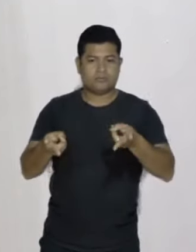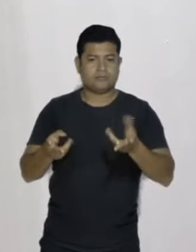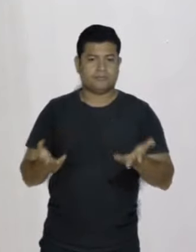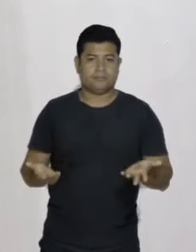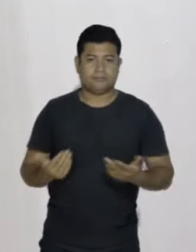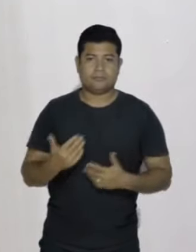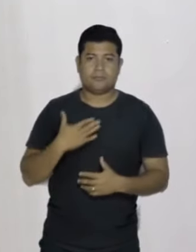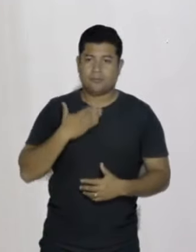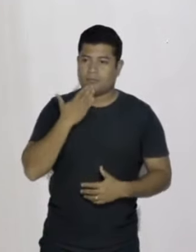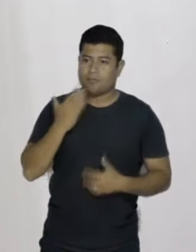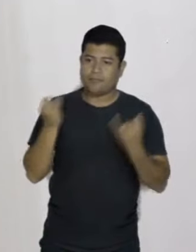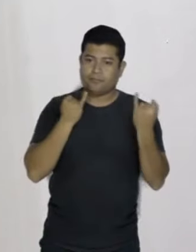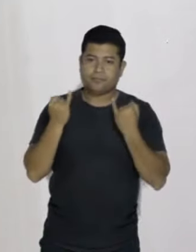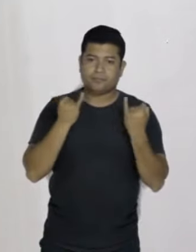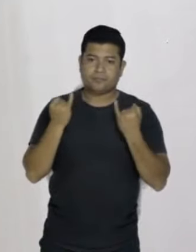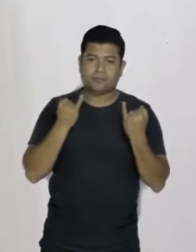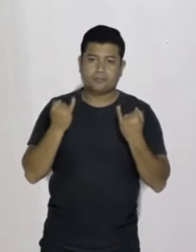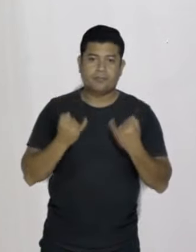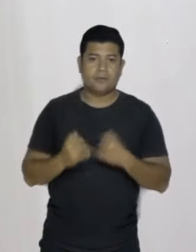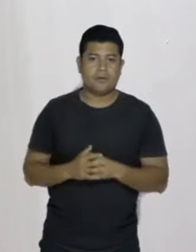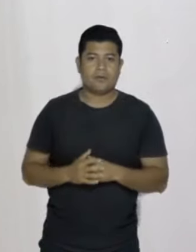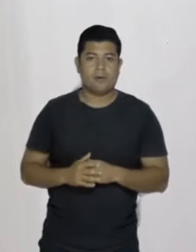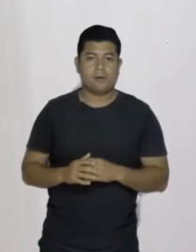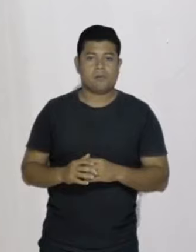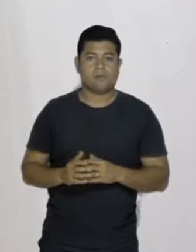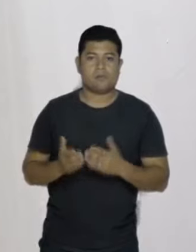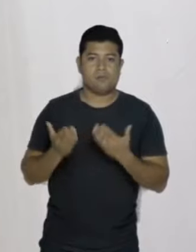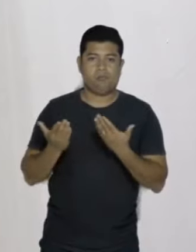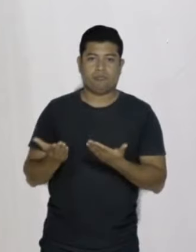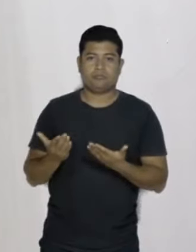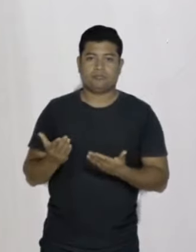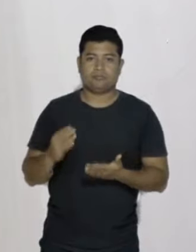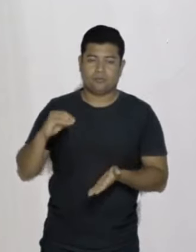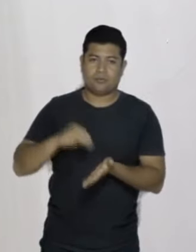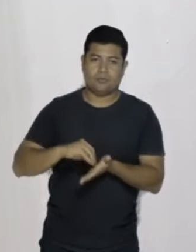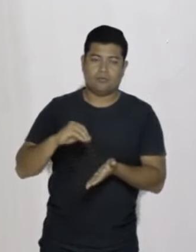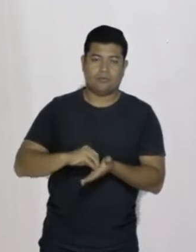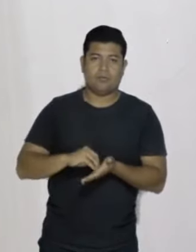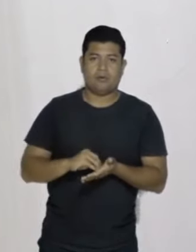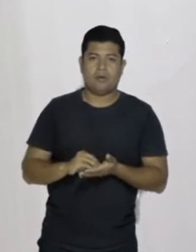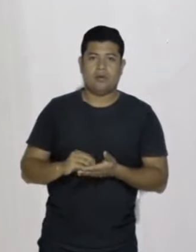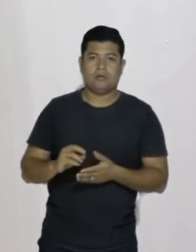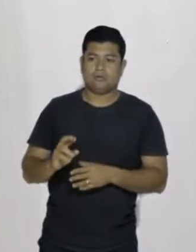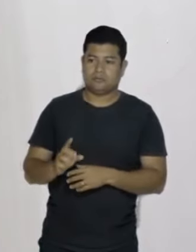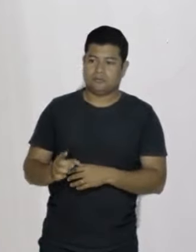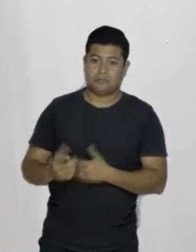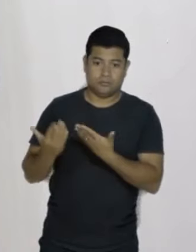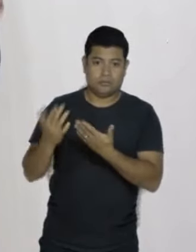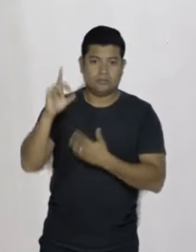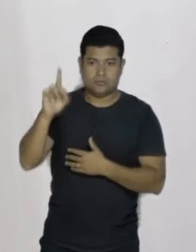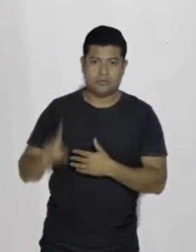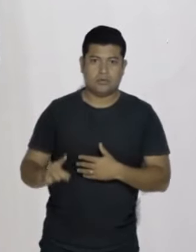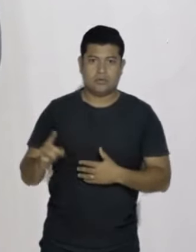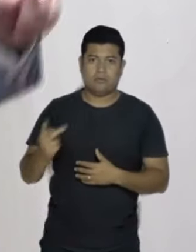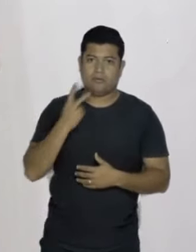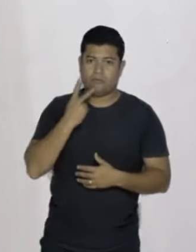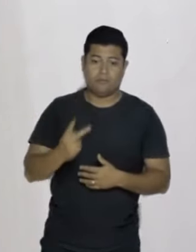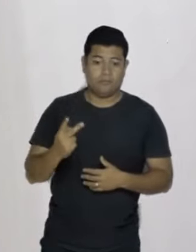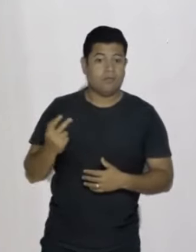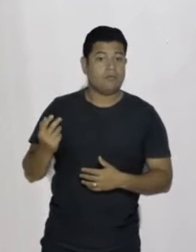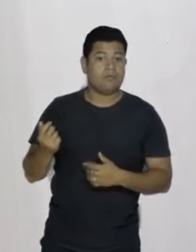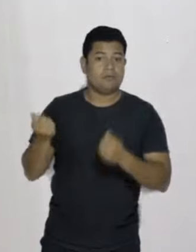informação já que o diretor ainda não me trouxe essa resposta do porquê um pedido de indicação para